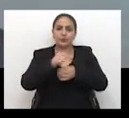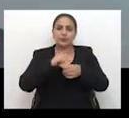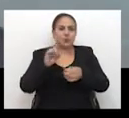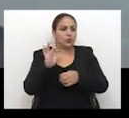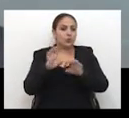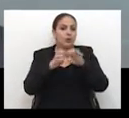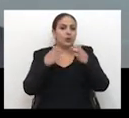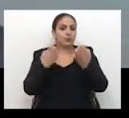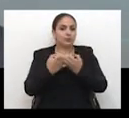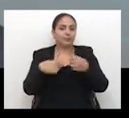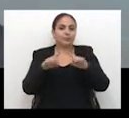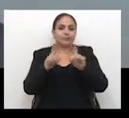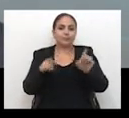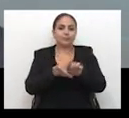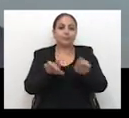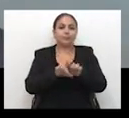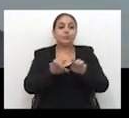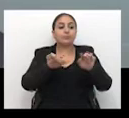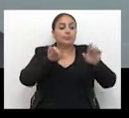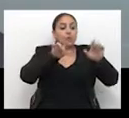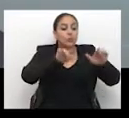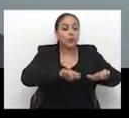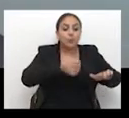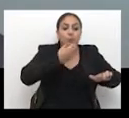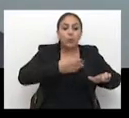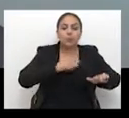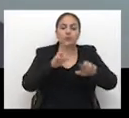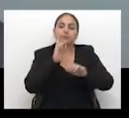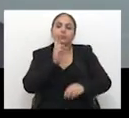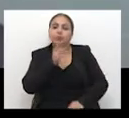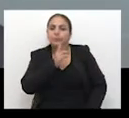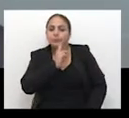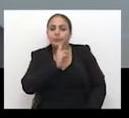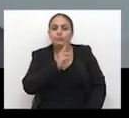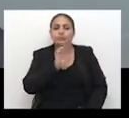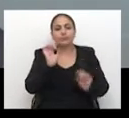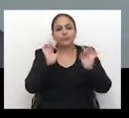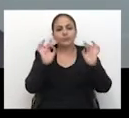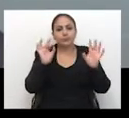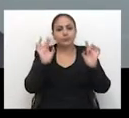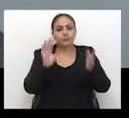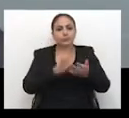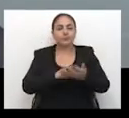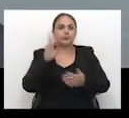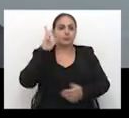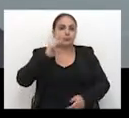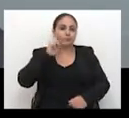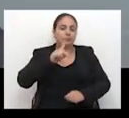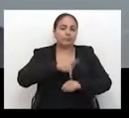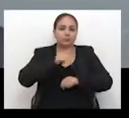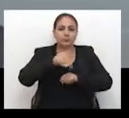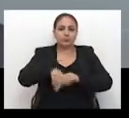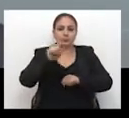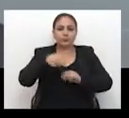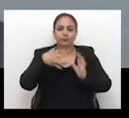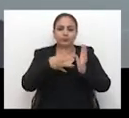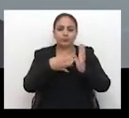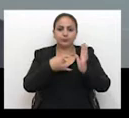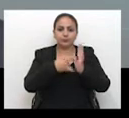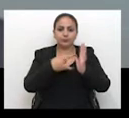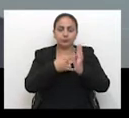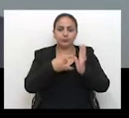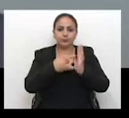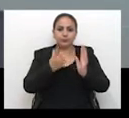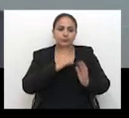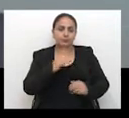cidade não só a agenda de eventos como informações onde ficar restaurantes informações especiais a história de passo fundo então é um